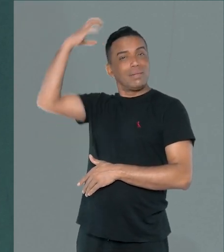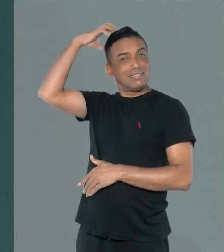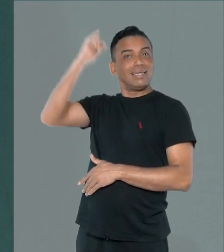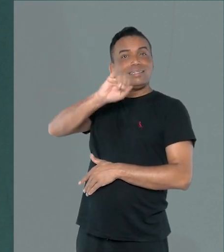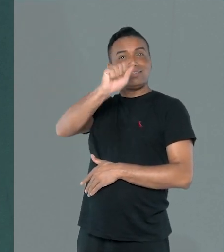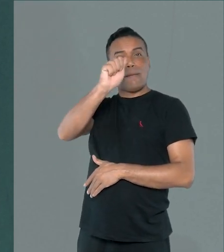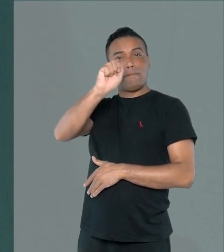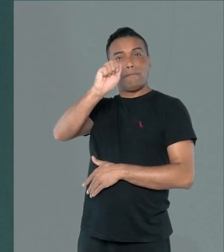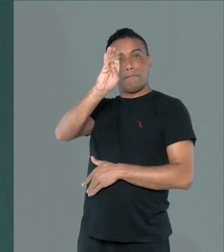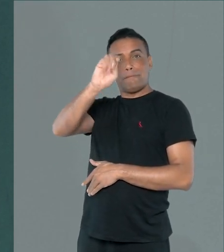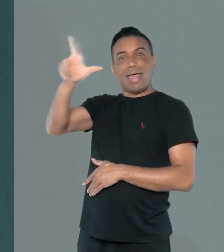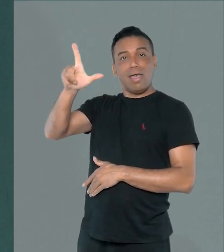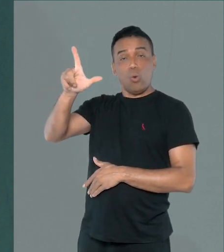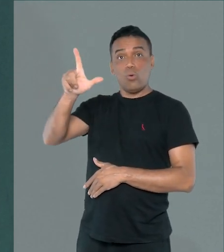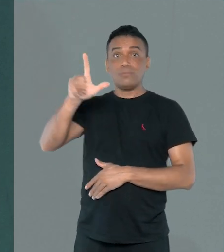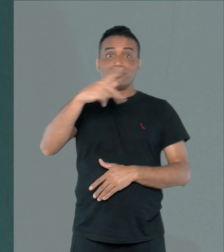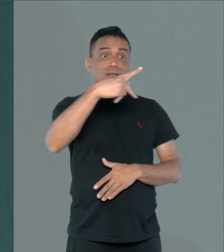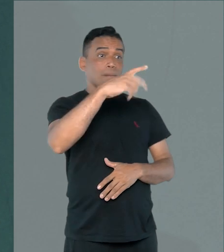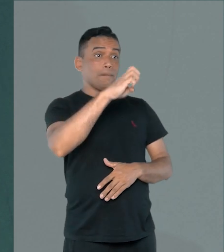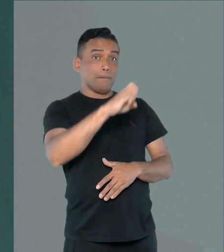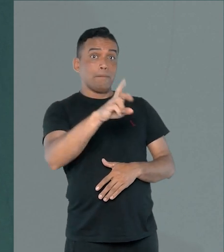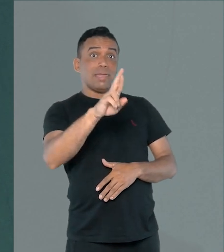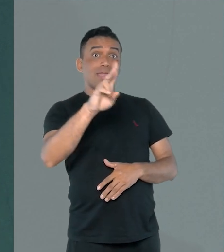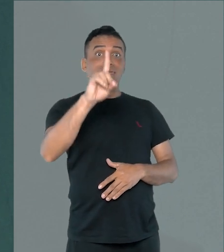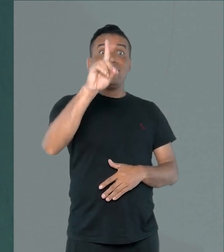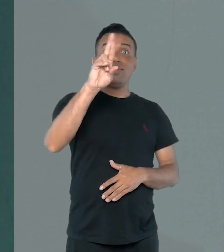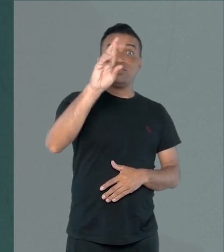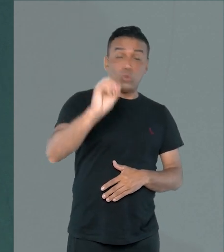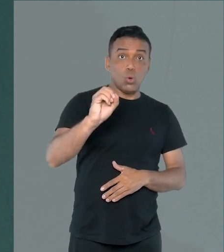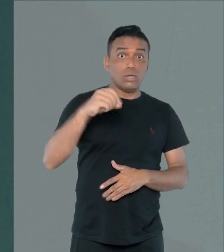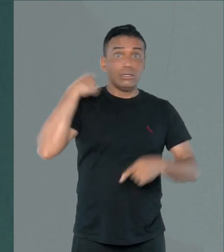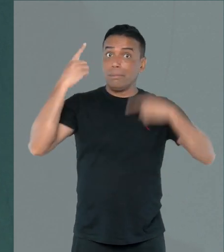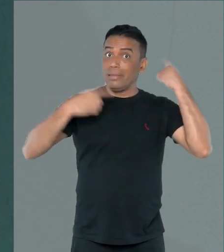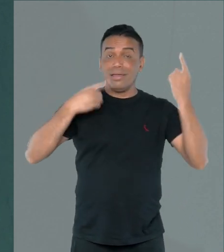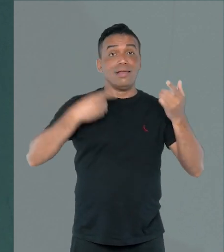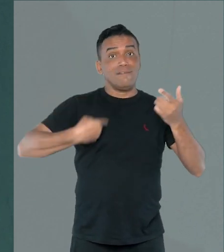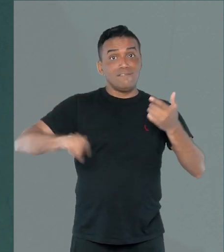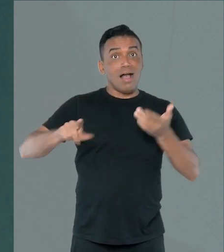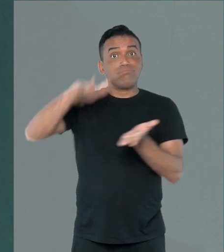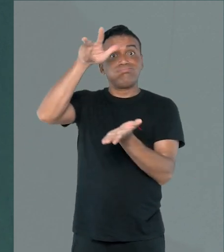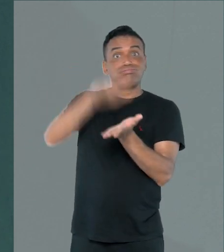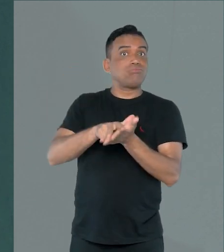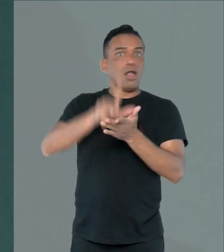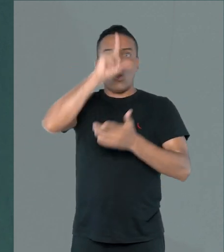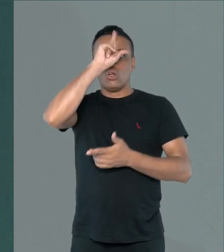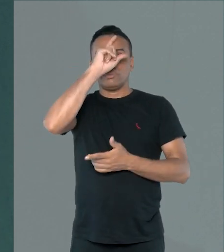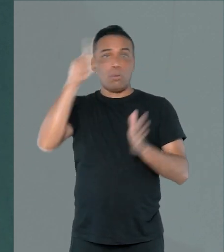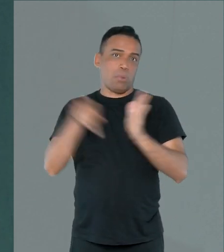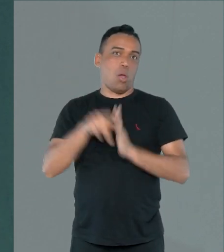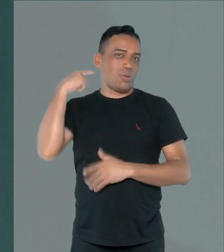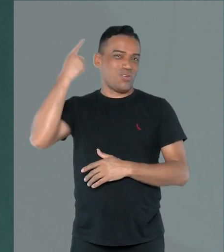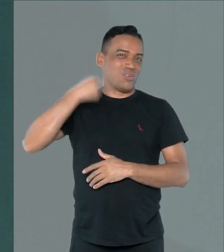aí o Pedro de Saxe-Coburgo pira, literalmente, acaba num hospício na Áustria. Tentei loucamente entrar